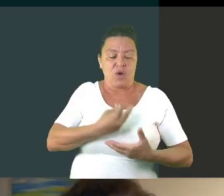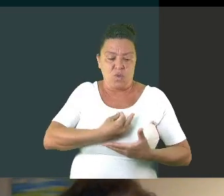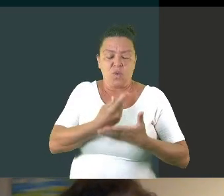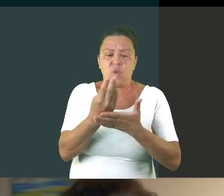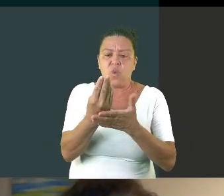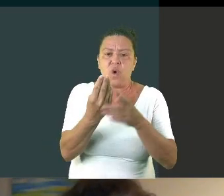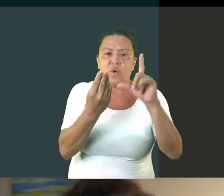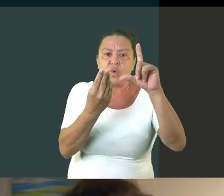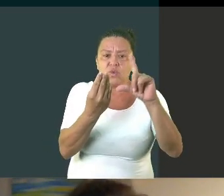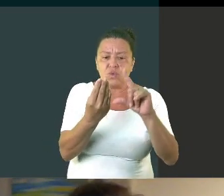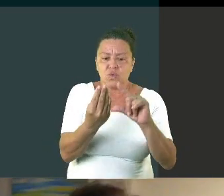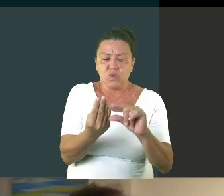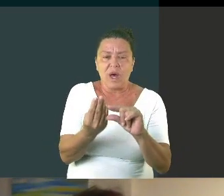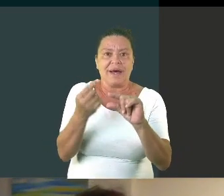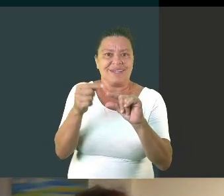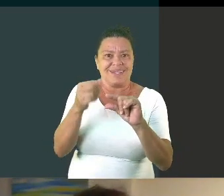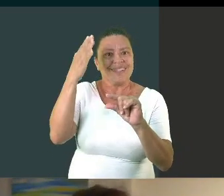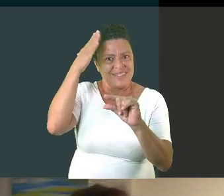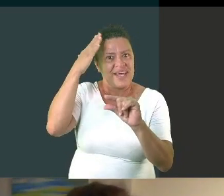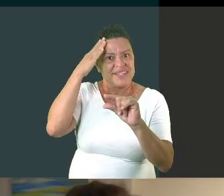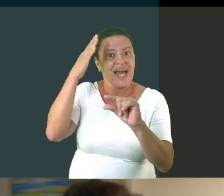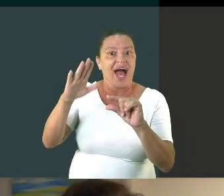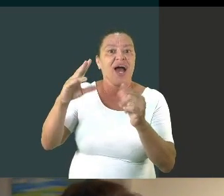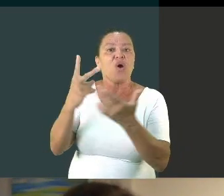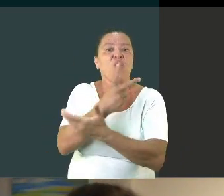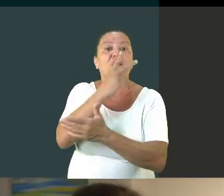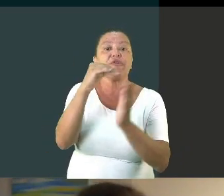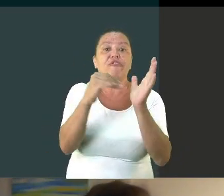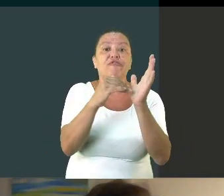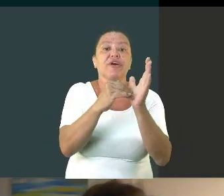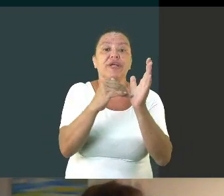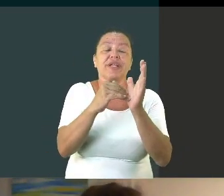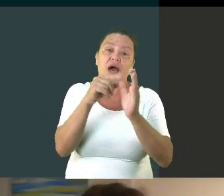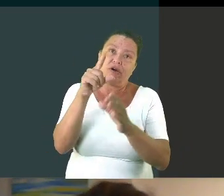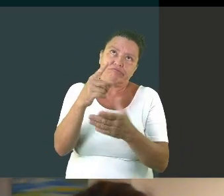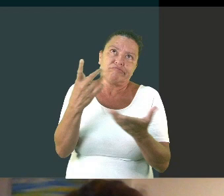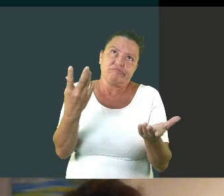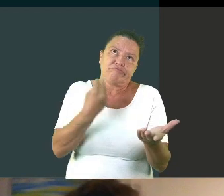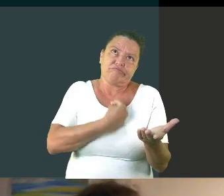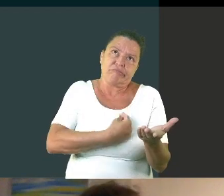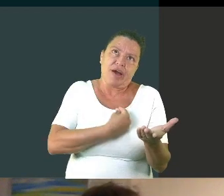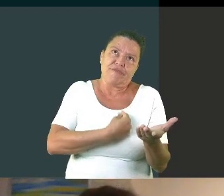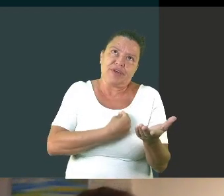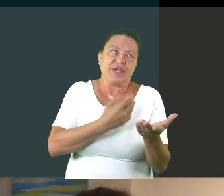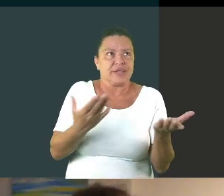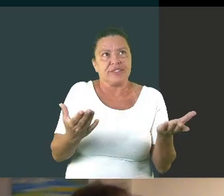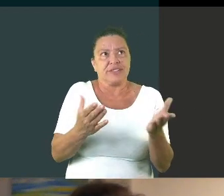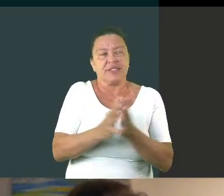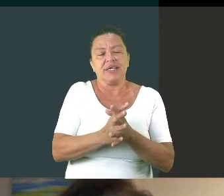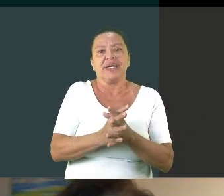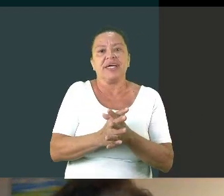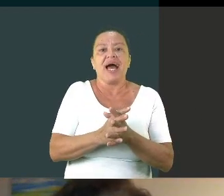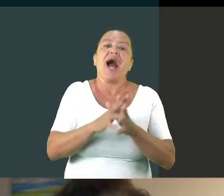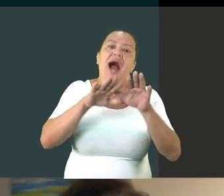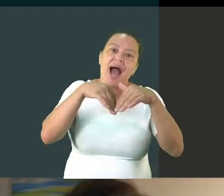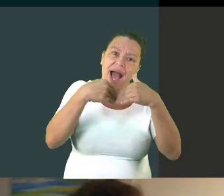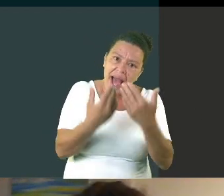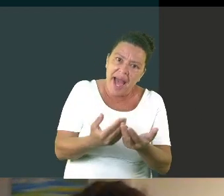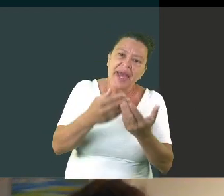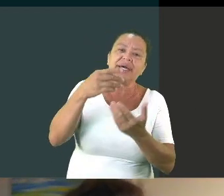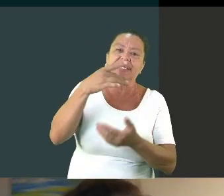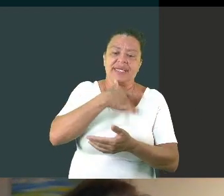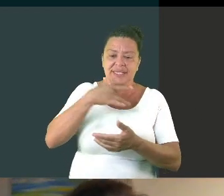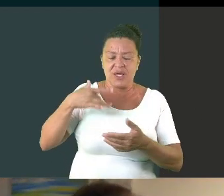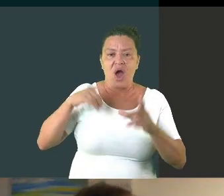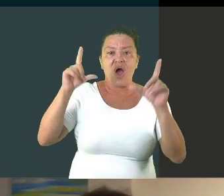a produção de energia, e com isso, no final dos tempos, com o final da vida orgânica, da